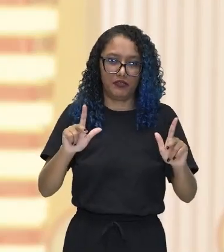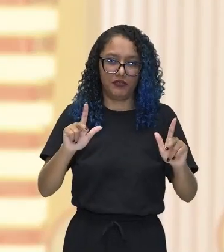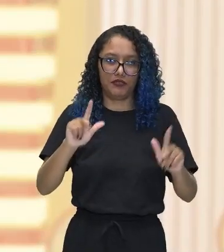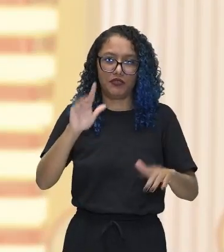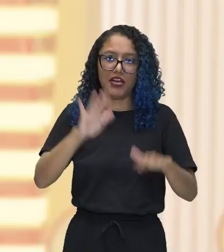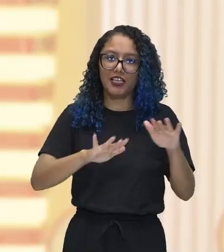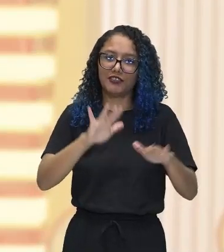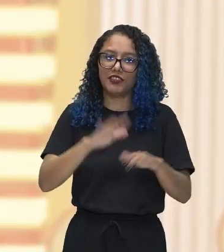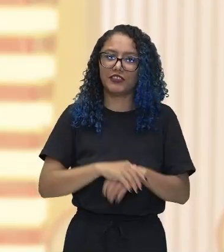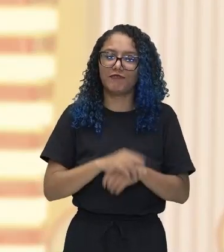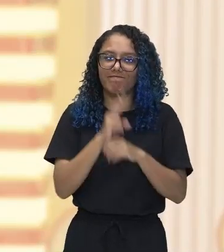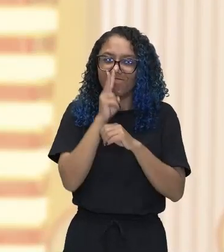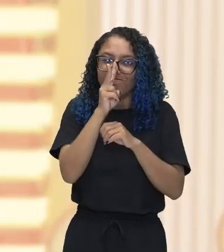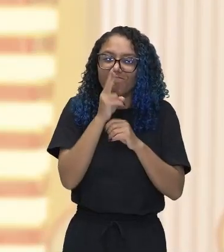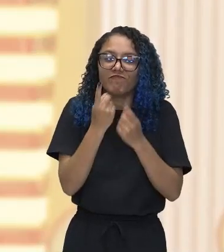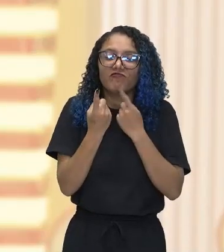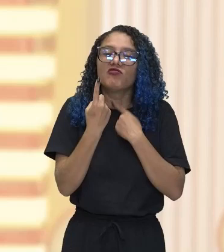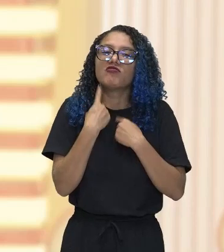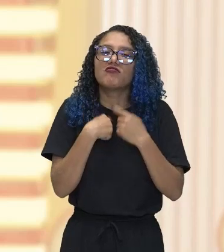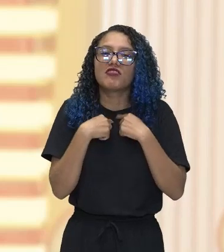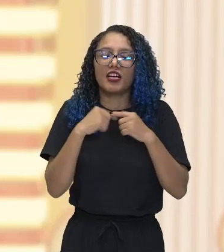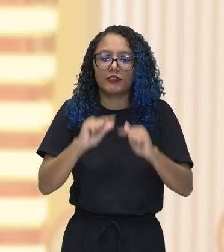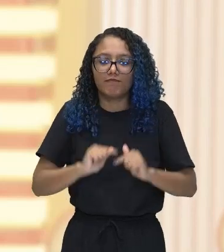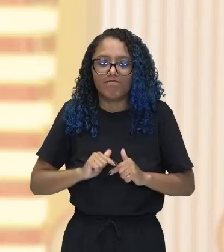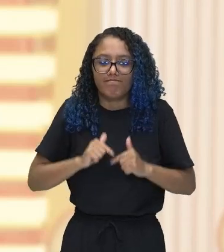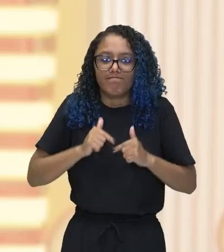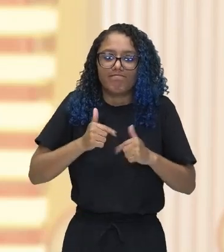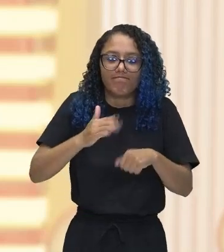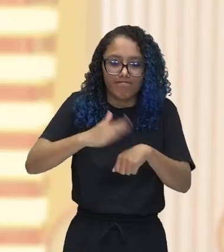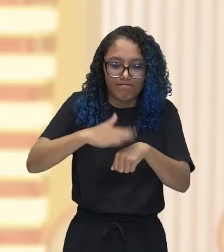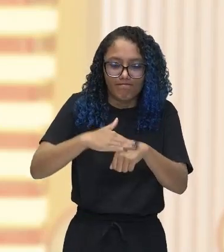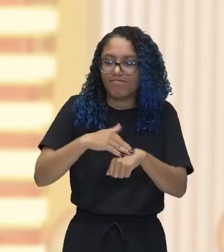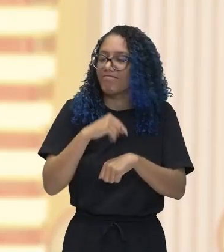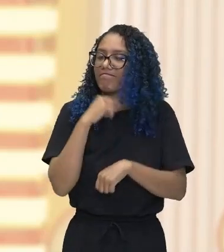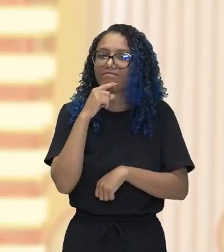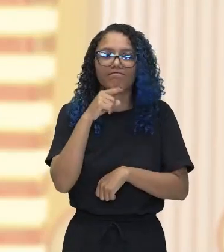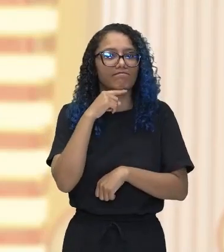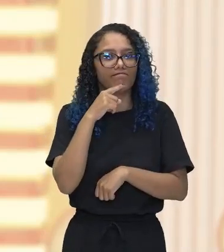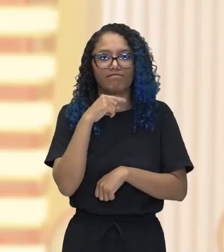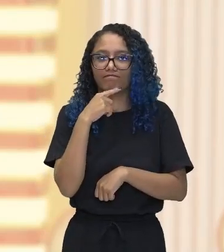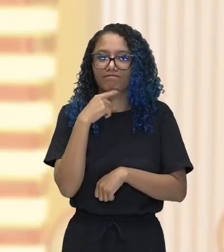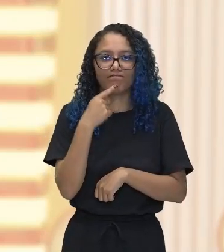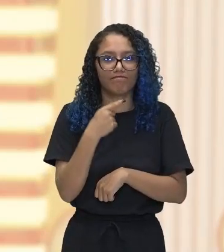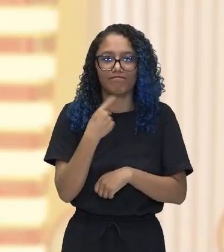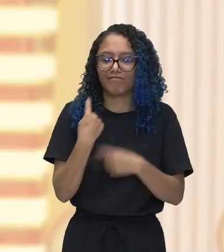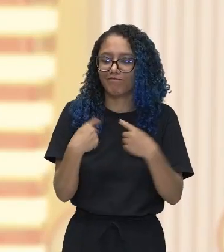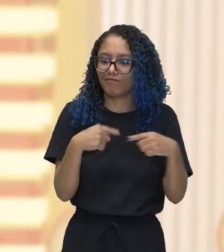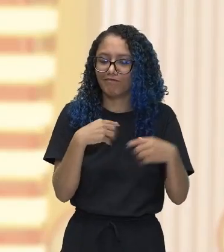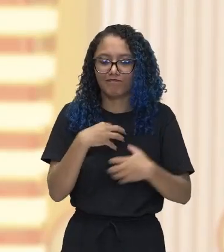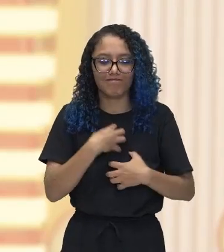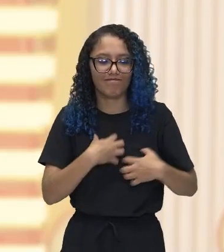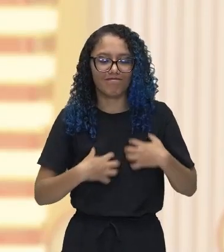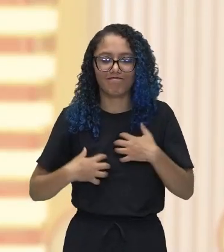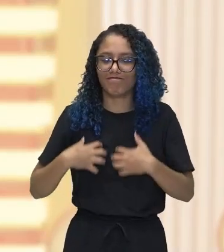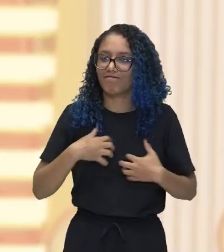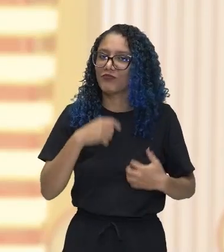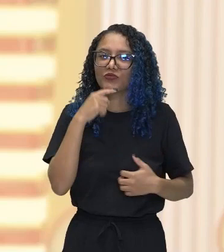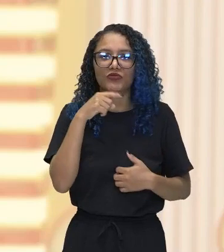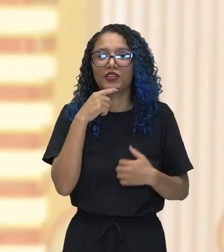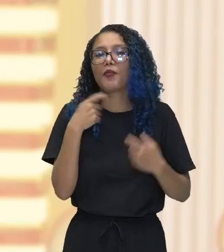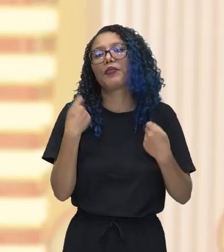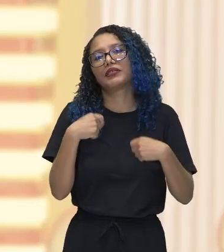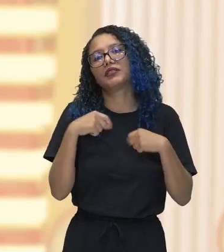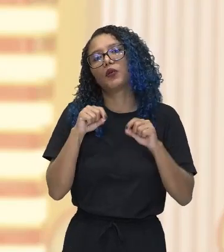encontra forças por ela própria, né, de tentar sair desse conflito interno, e então é preciso buscar ajuda, não é